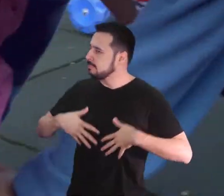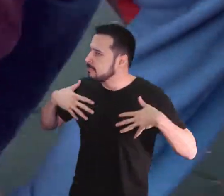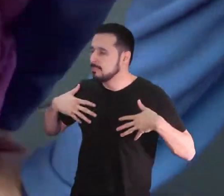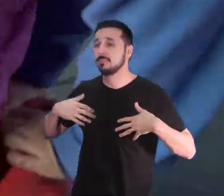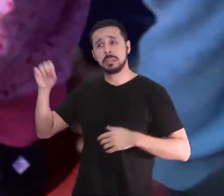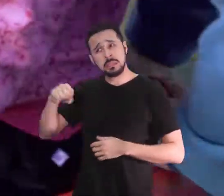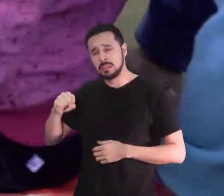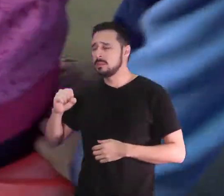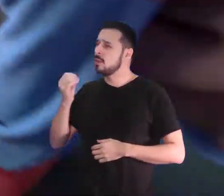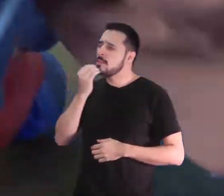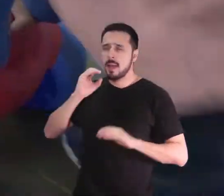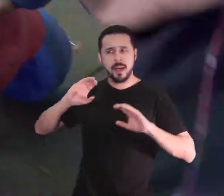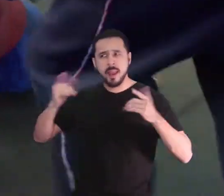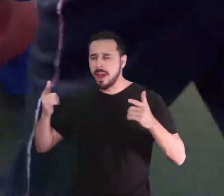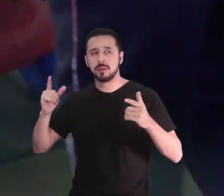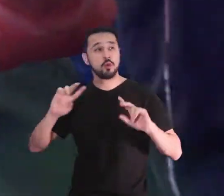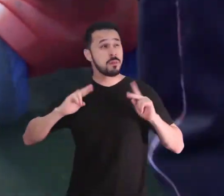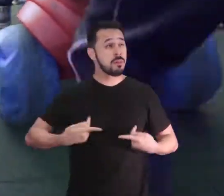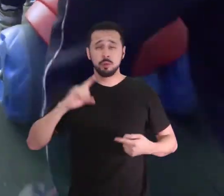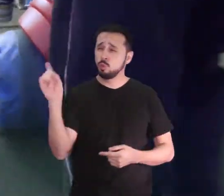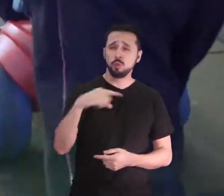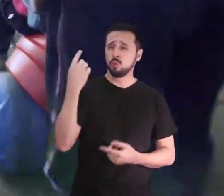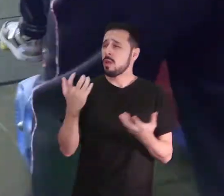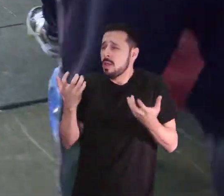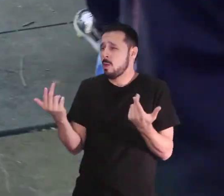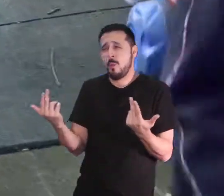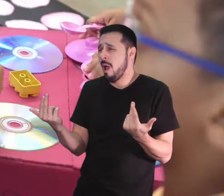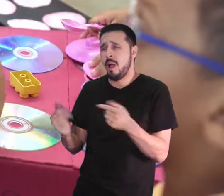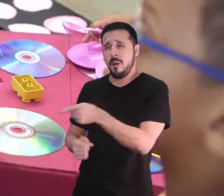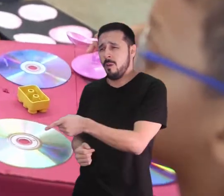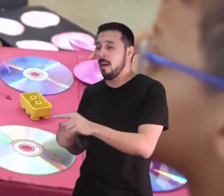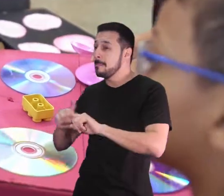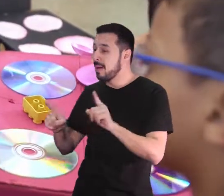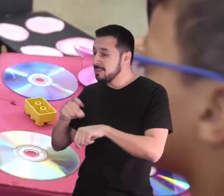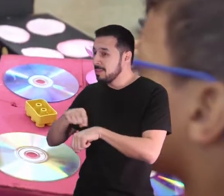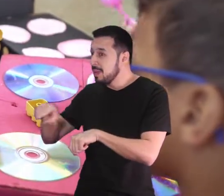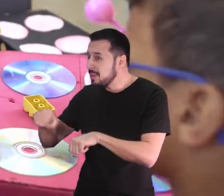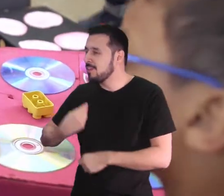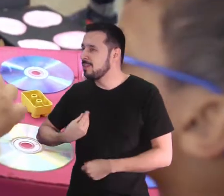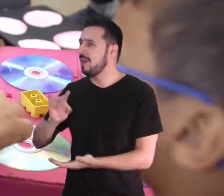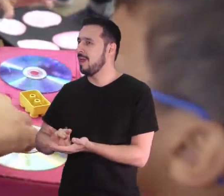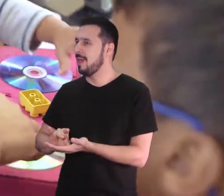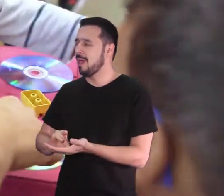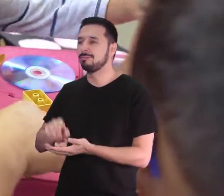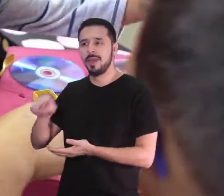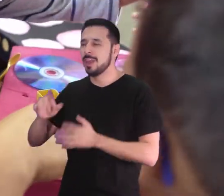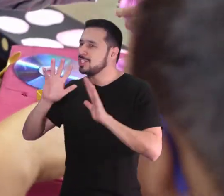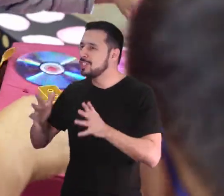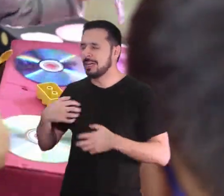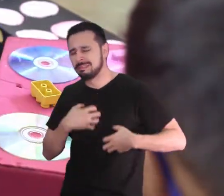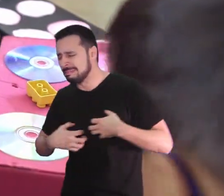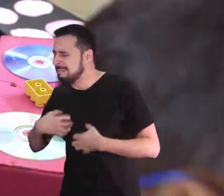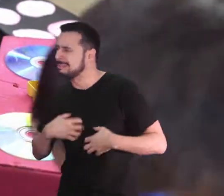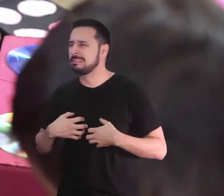prazer, claro, mas porque nós todos estamos atrás de prazer, de lazer, satisfação. Só que o que acontece ali é vida real, não é